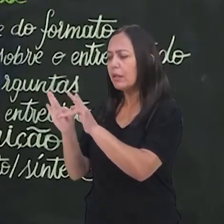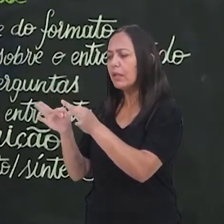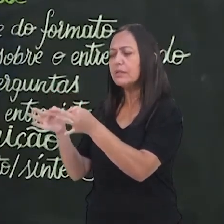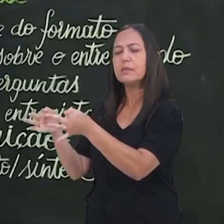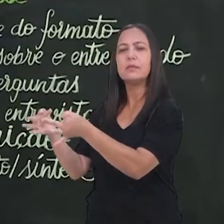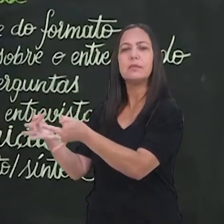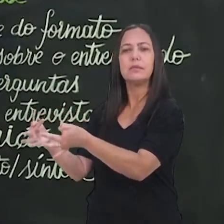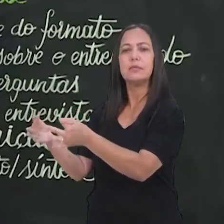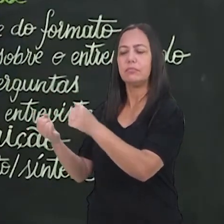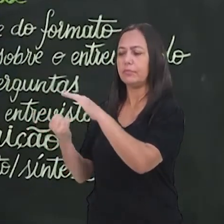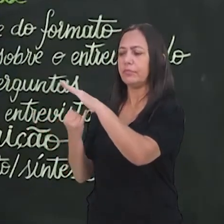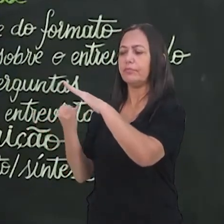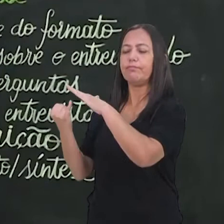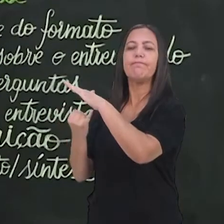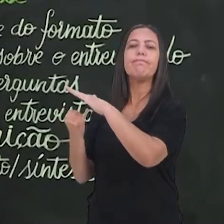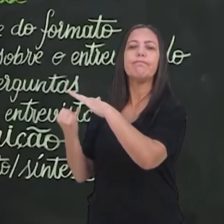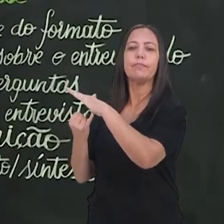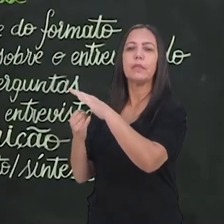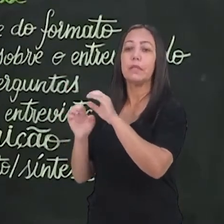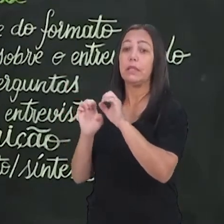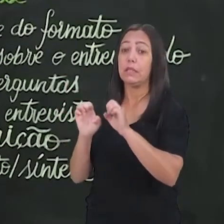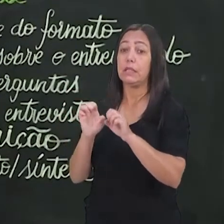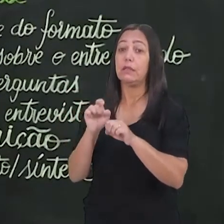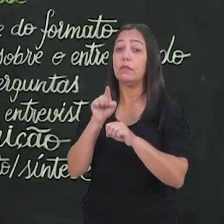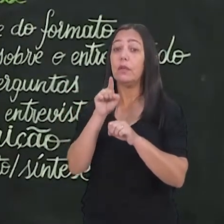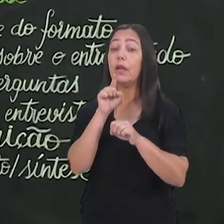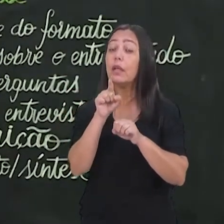um tanto mais informal. Mas imagine vocês que vocês vão